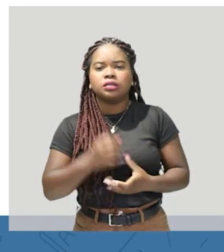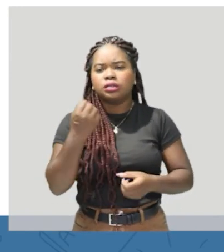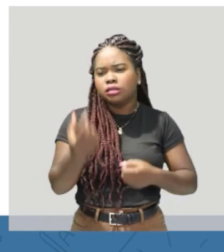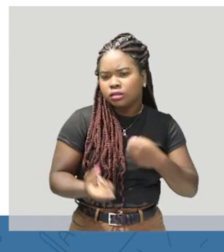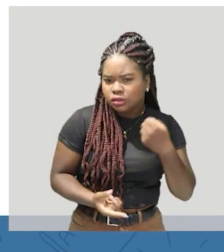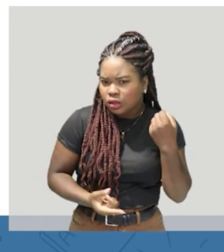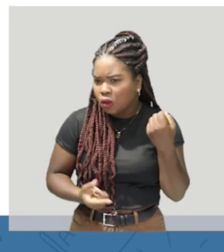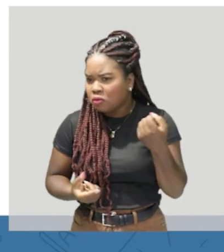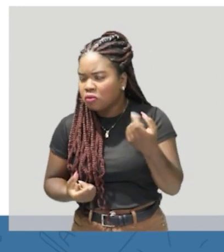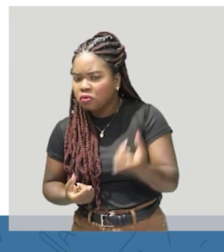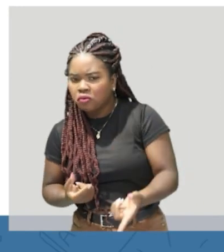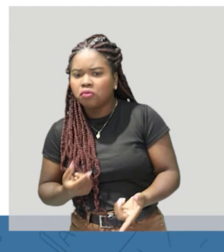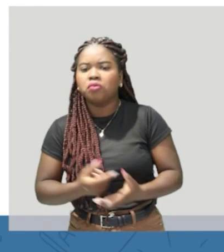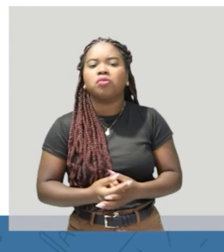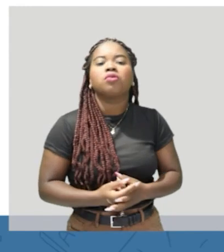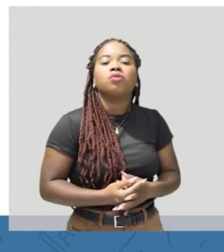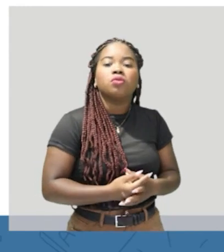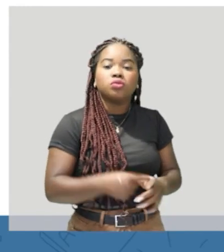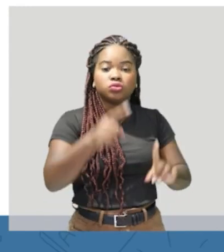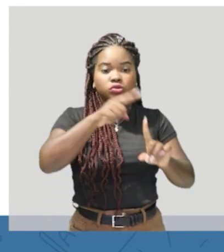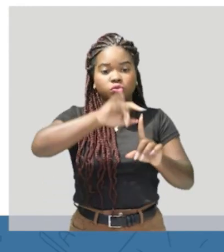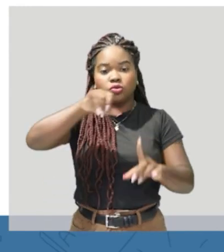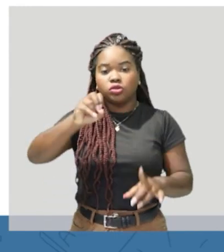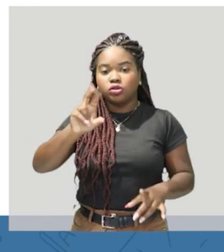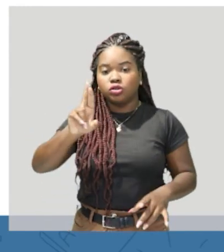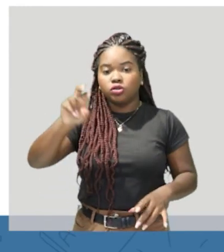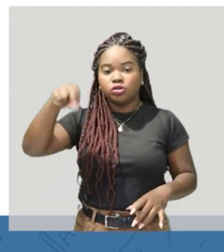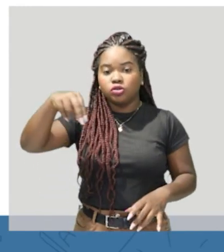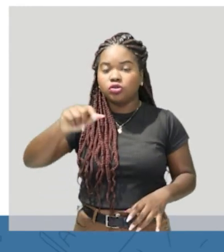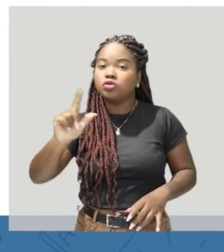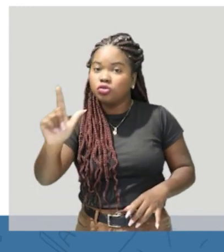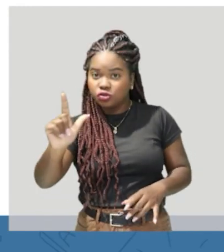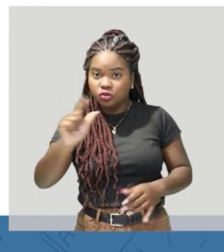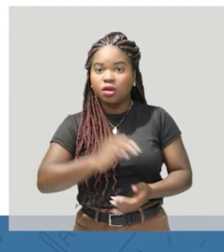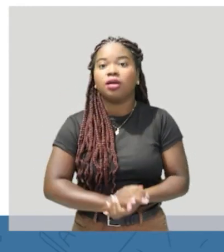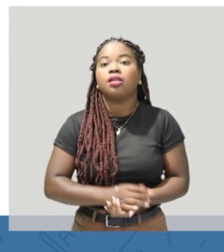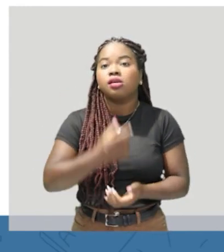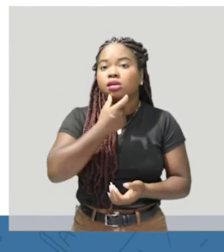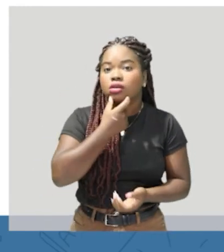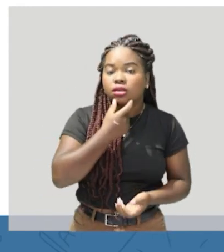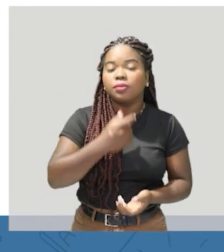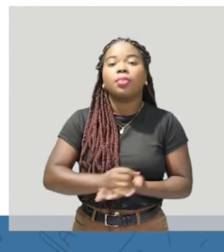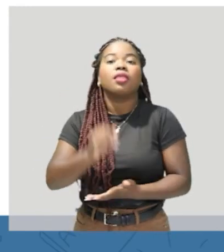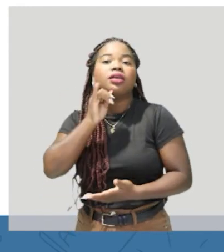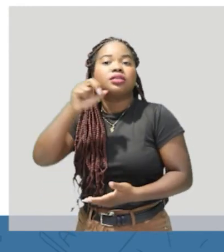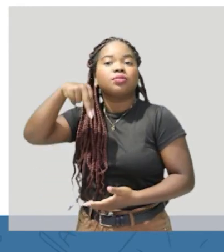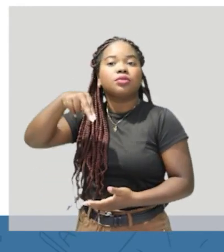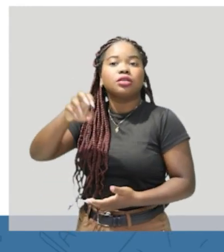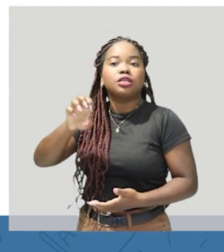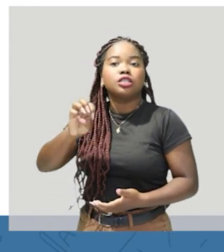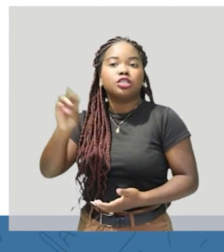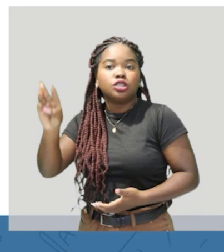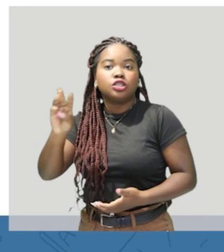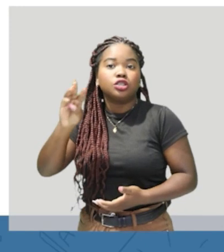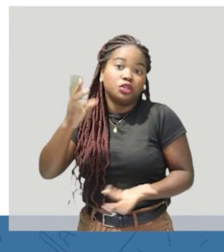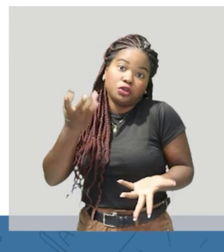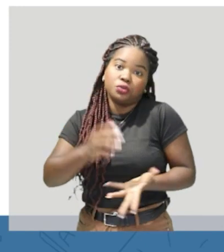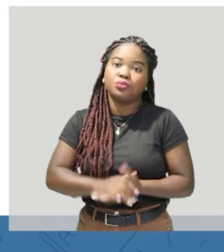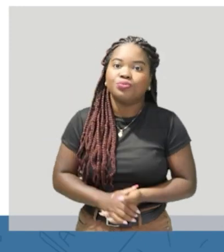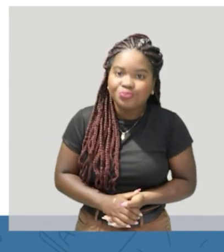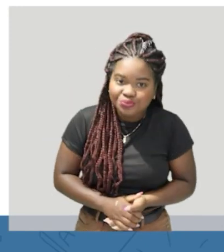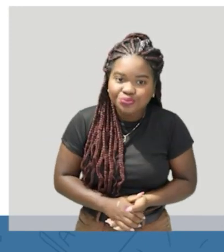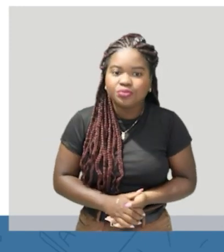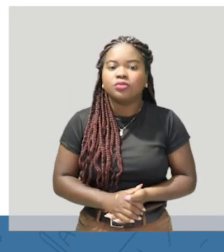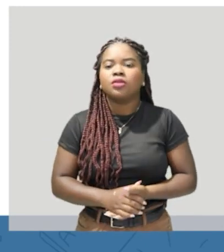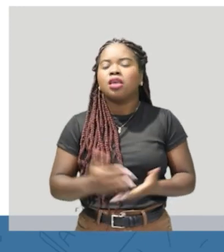New York Times, por exemplo, que é um jornal americano, The Washington Post, BBC, são alguns sites